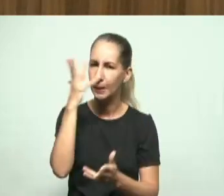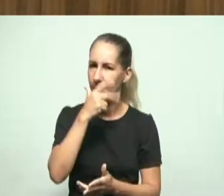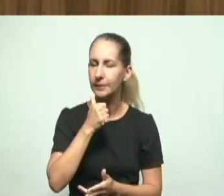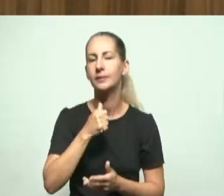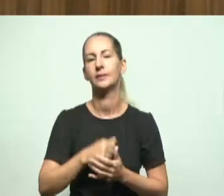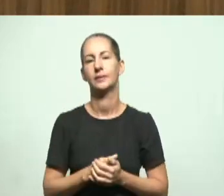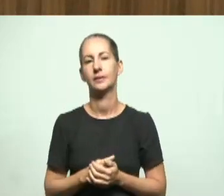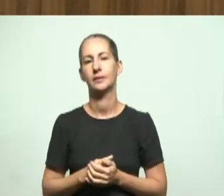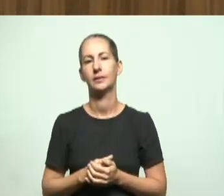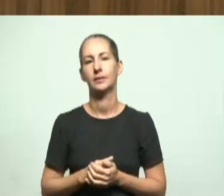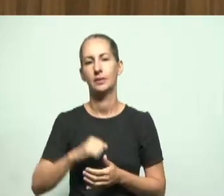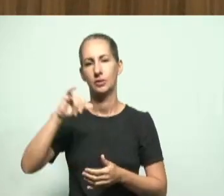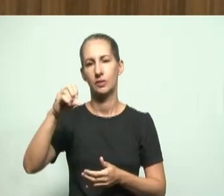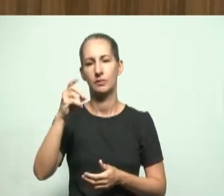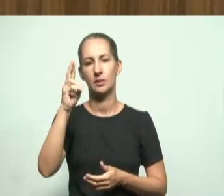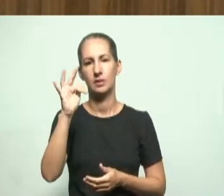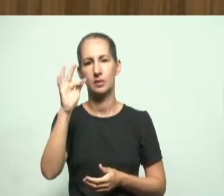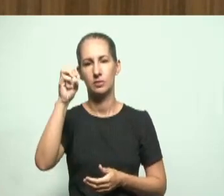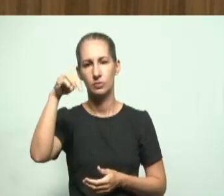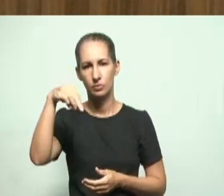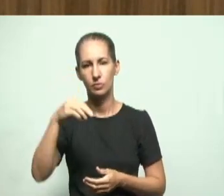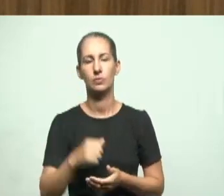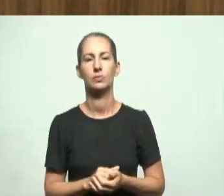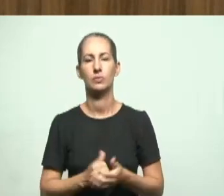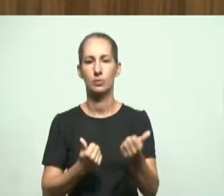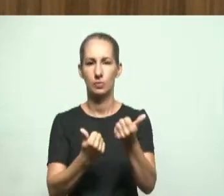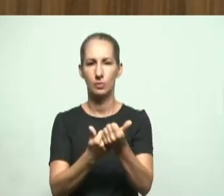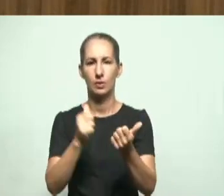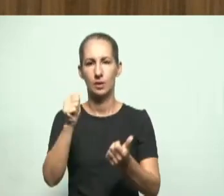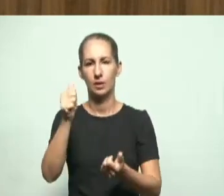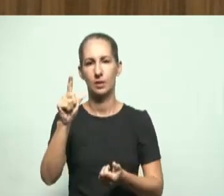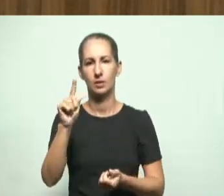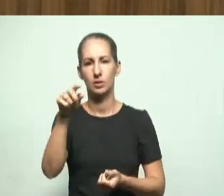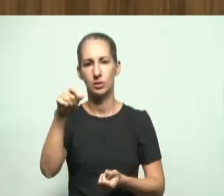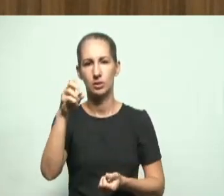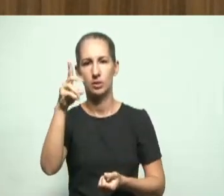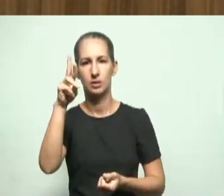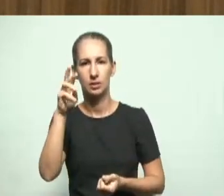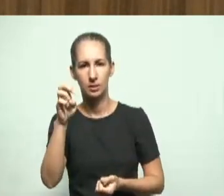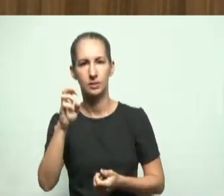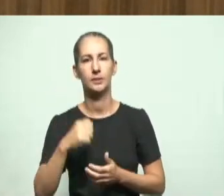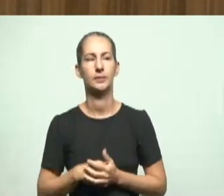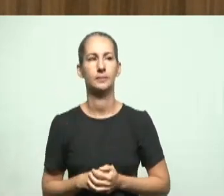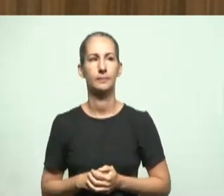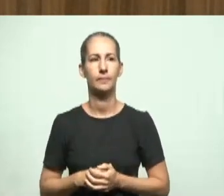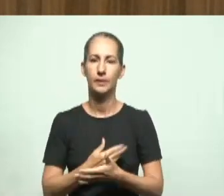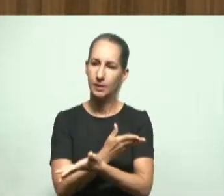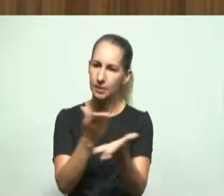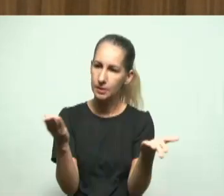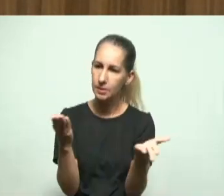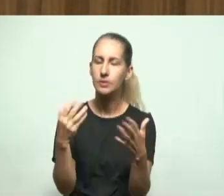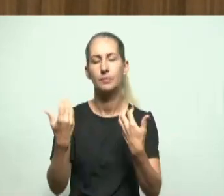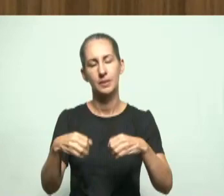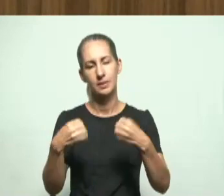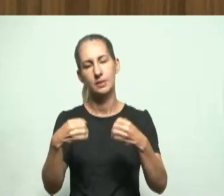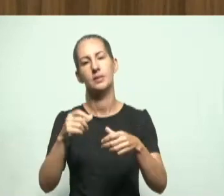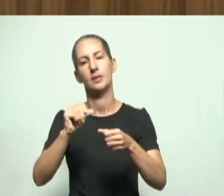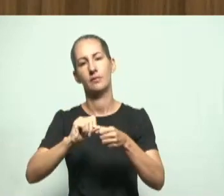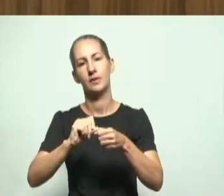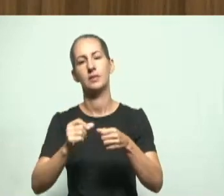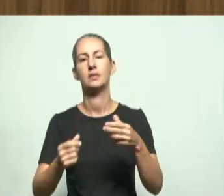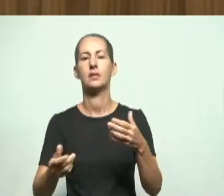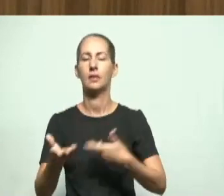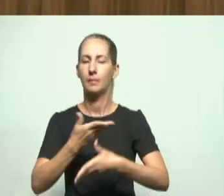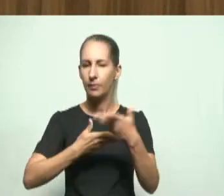amigo Jefferson Andrade, Alexandre, assessor, mais alguns assessores, com meus netos. É isso que a gente tem que fazer,